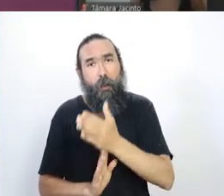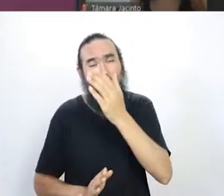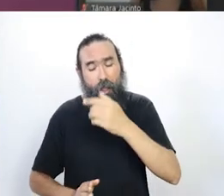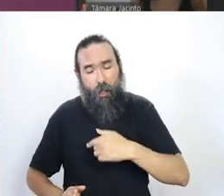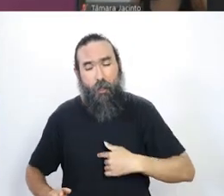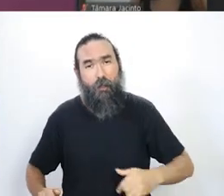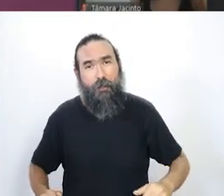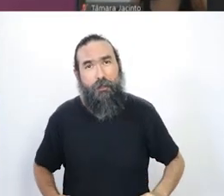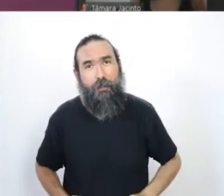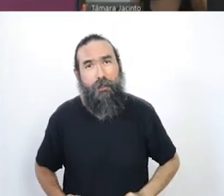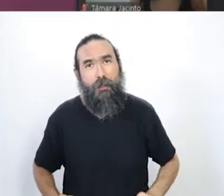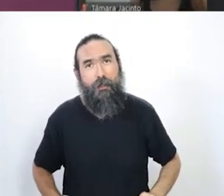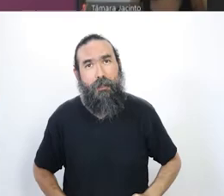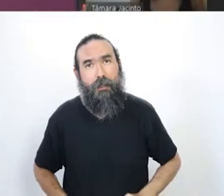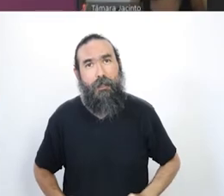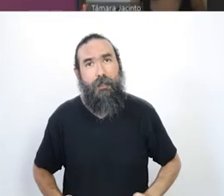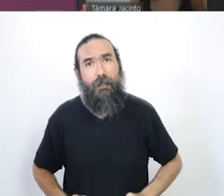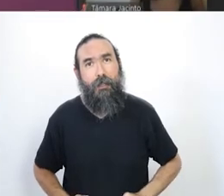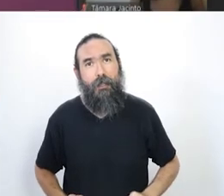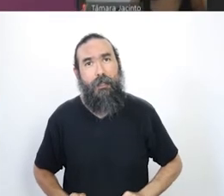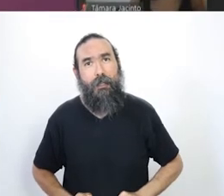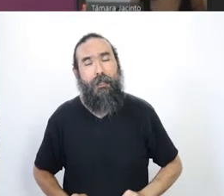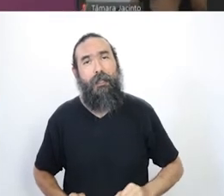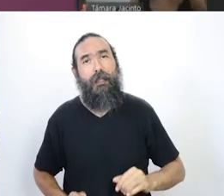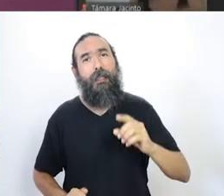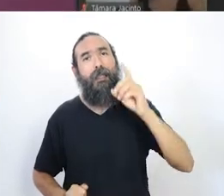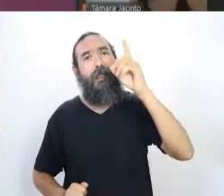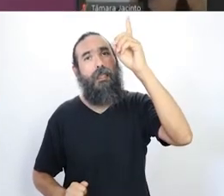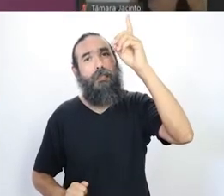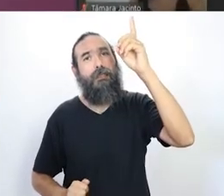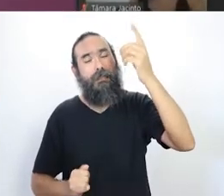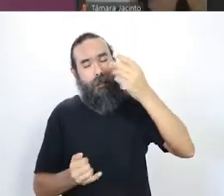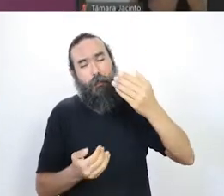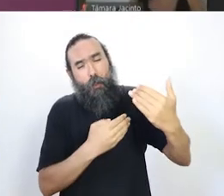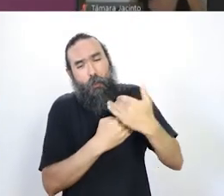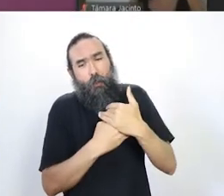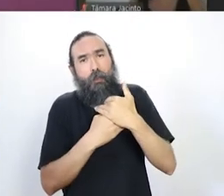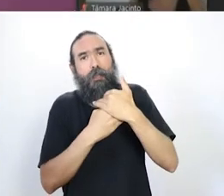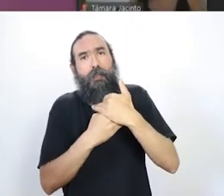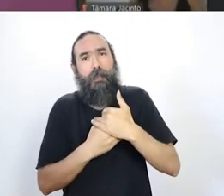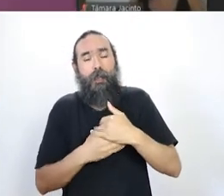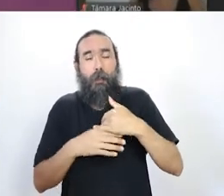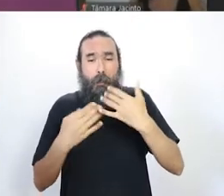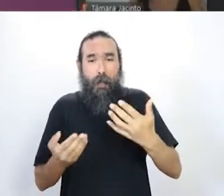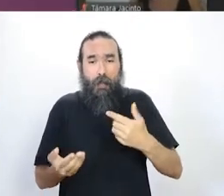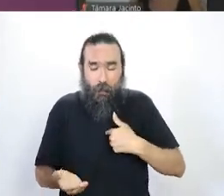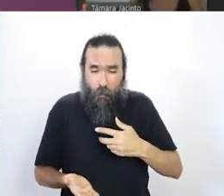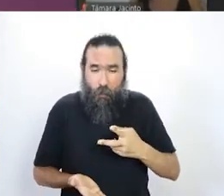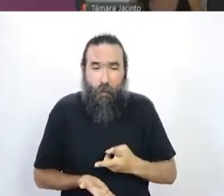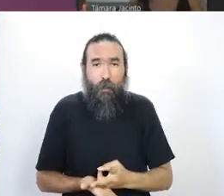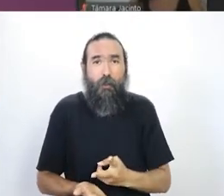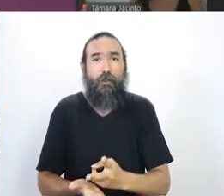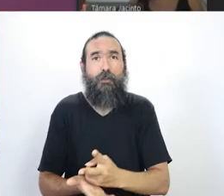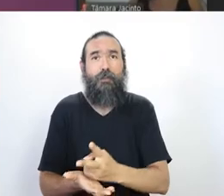deixe de eu ficar em mão. Pra te levar eu não posso, pra te deixar me